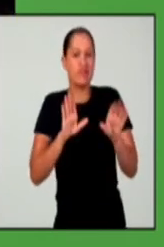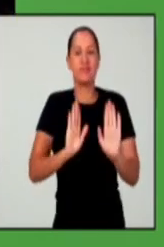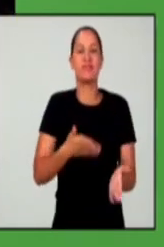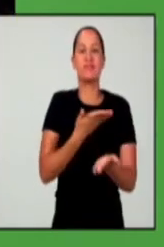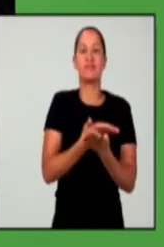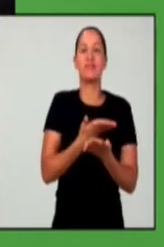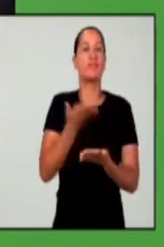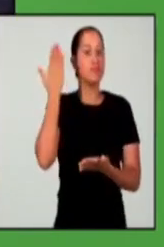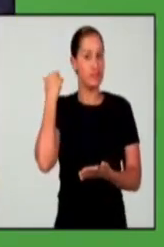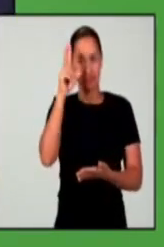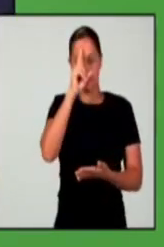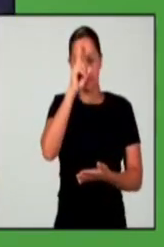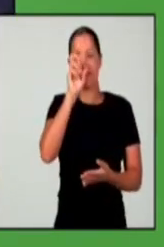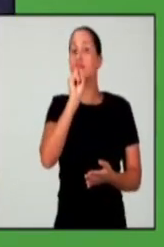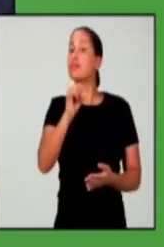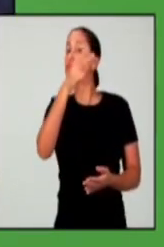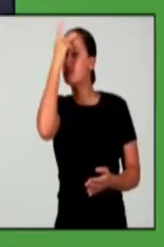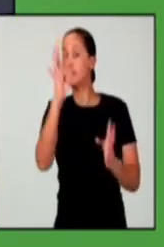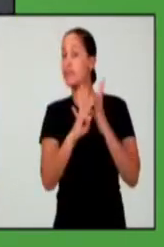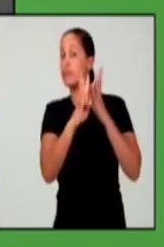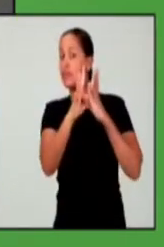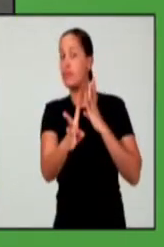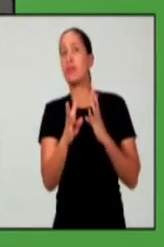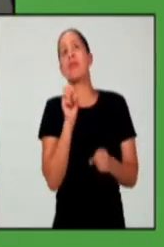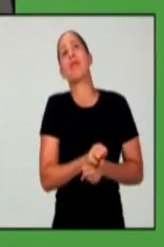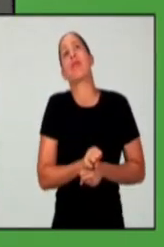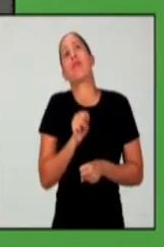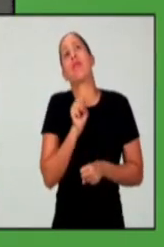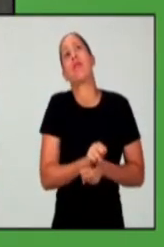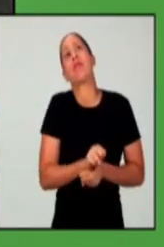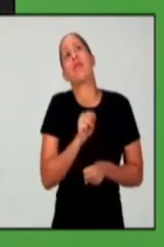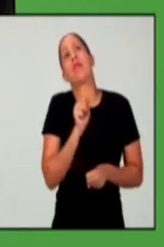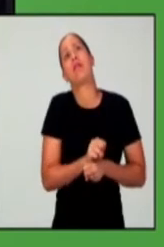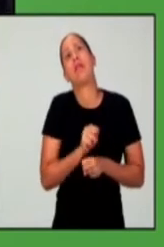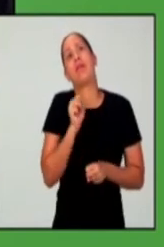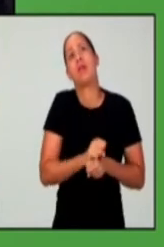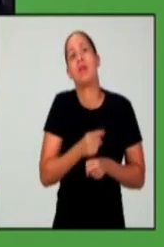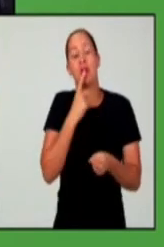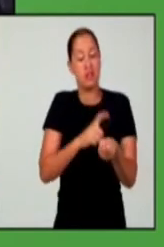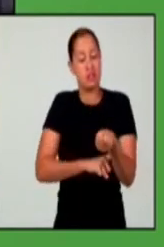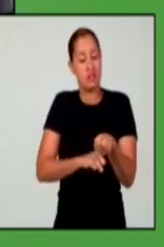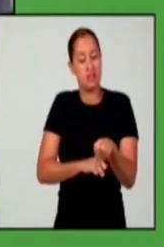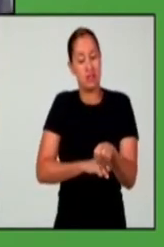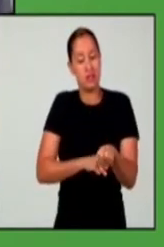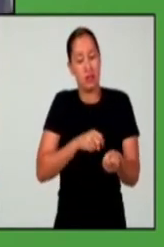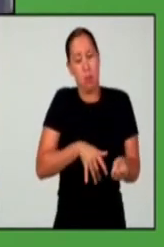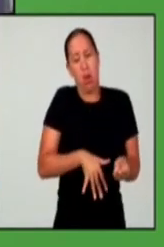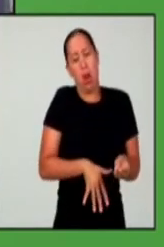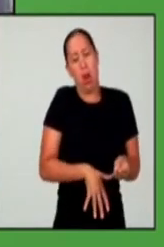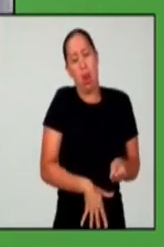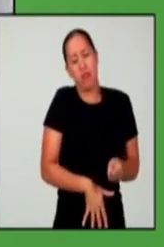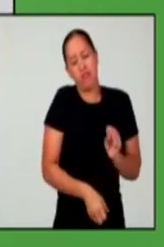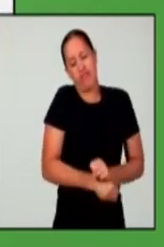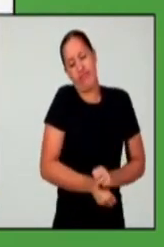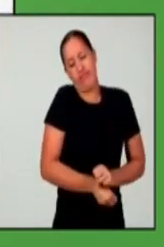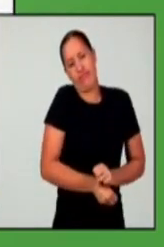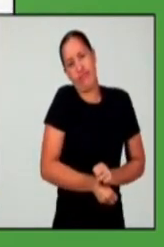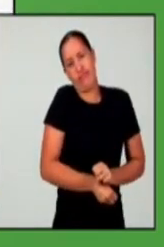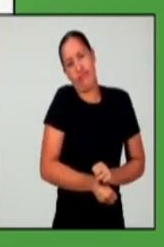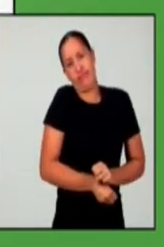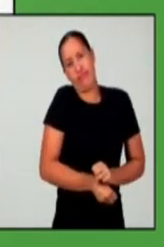já vimos nesta teleaula que quando uma pessoa fica em pé por muito tempo, o sangue se acumula nas veias das pernas. O